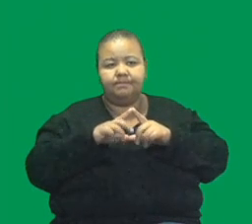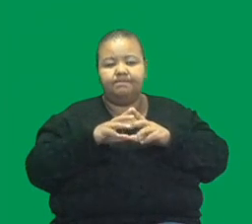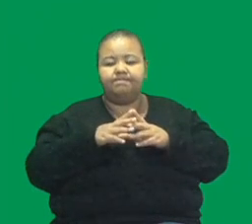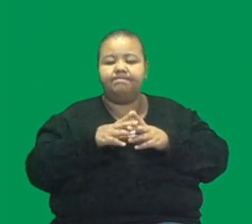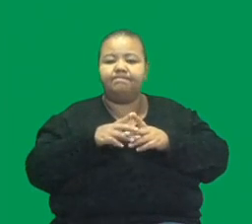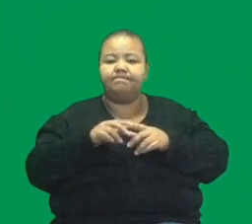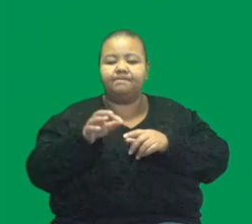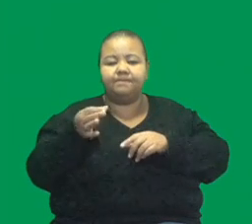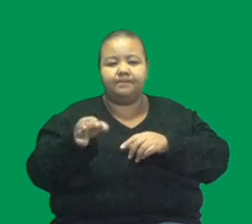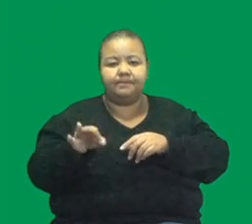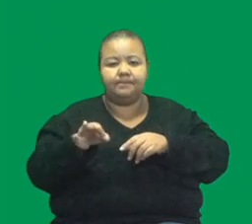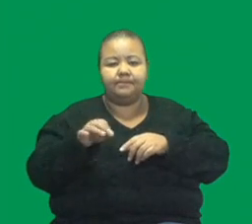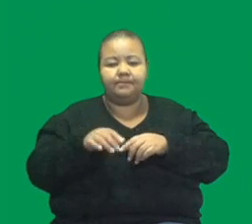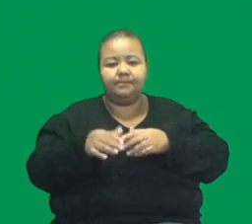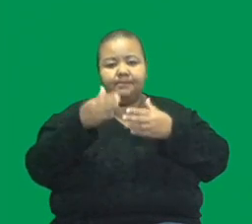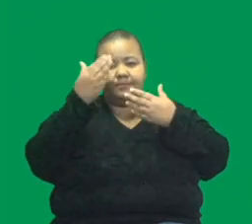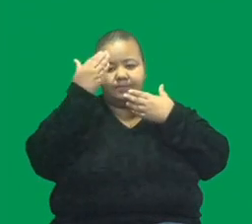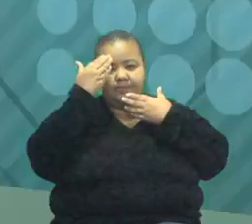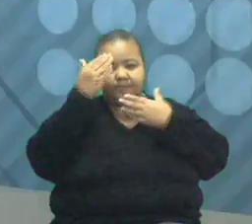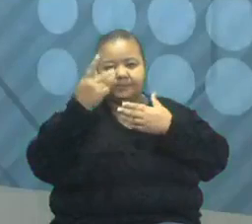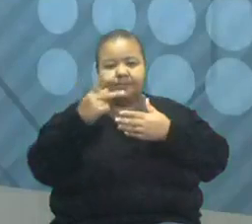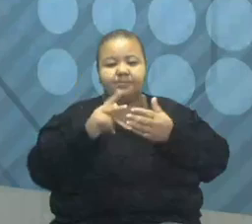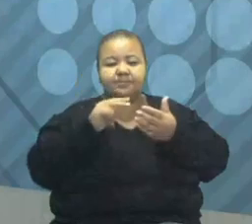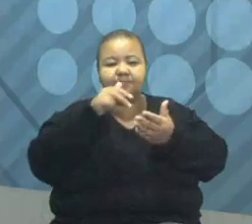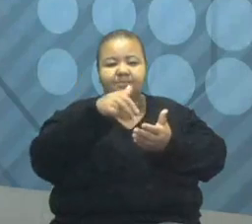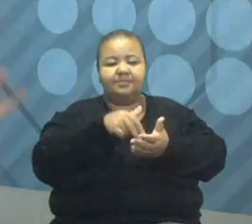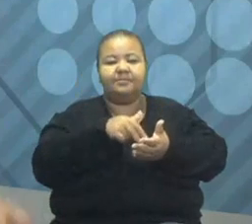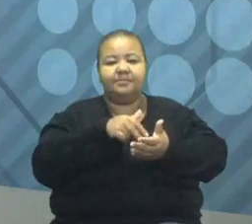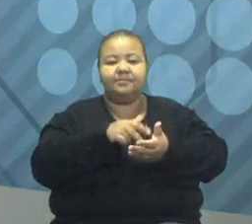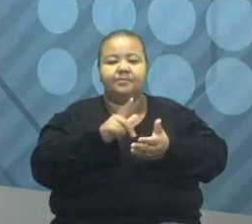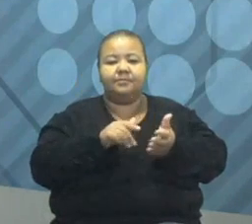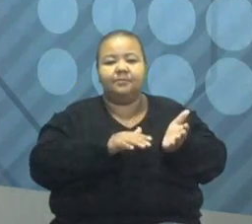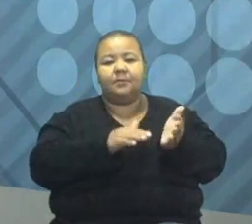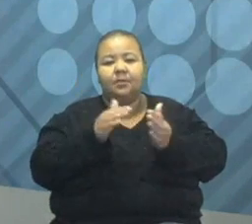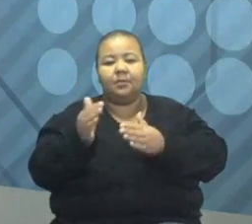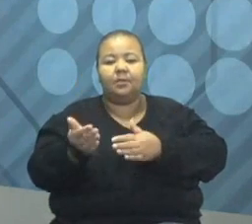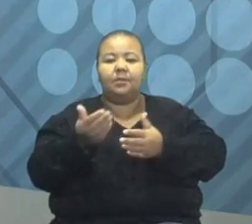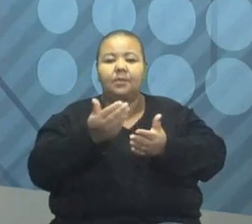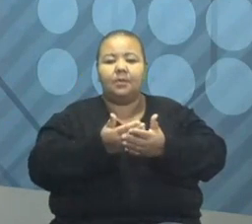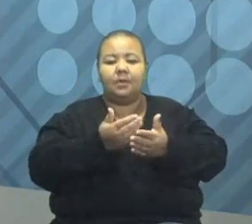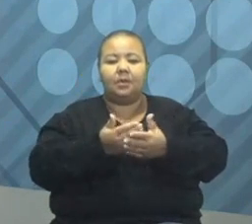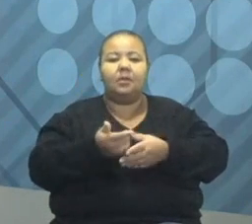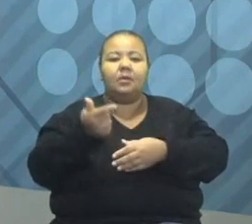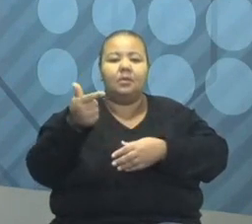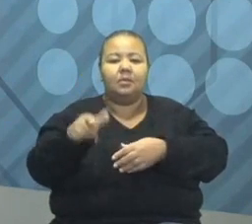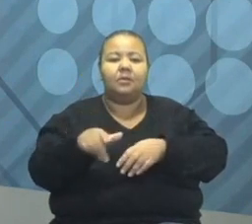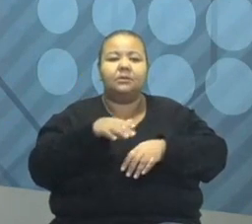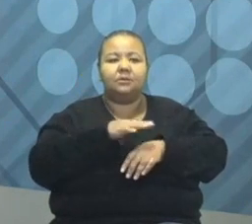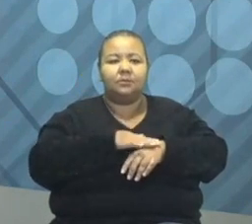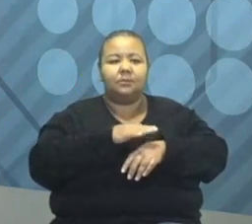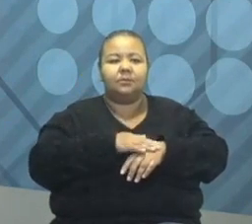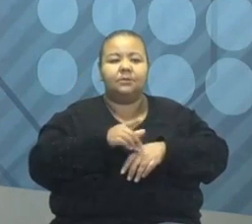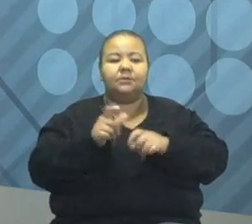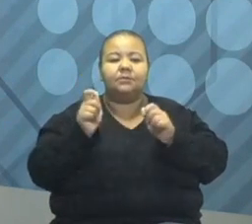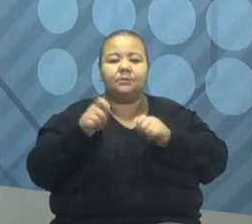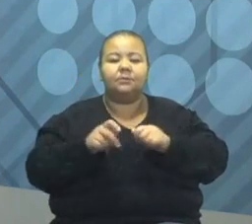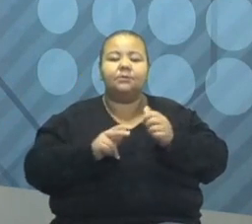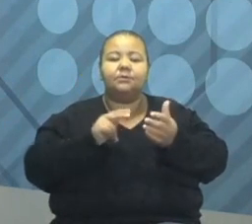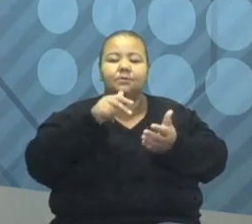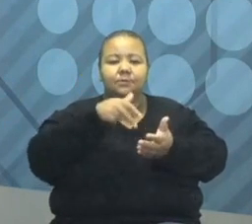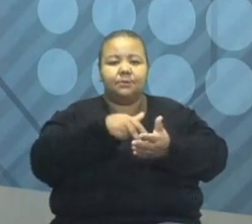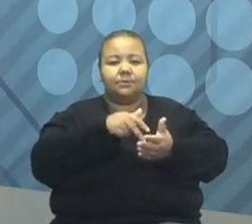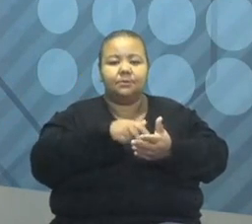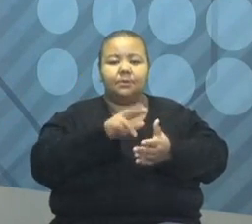triangular, certo? Então, obrigada pela sua participação. Ao longo da nossa aula de hoje, teremos mais momentos que você possa